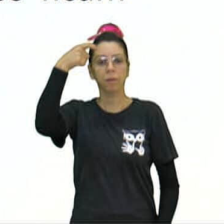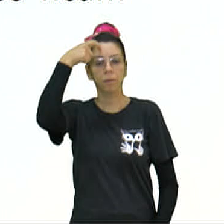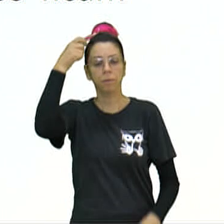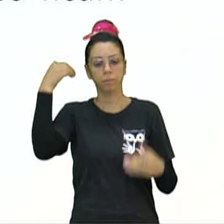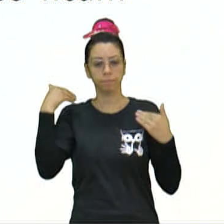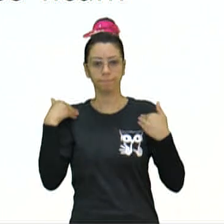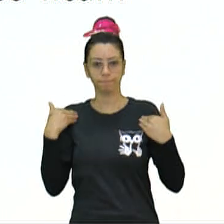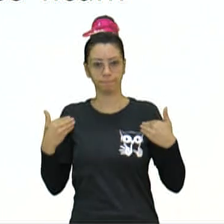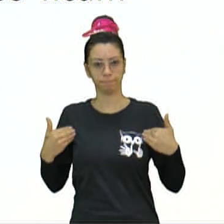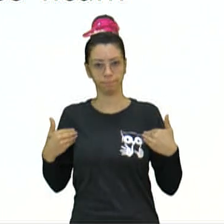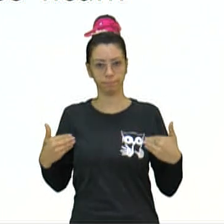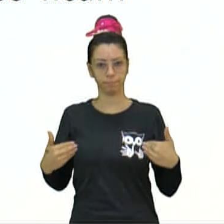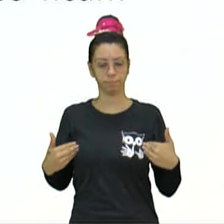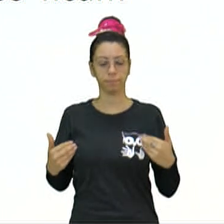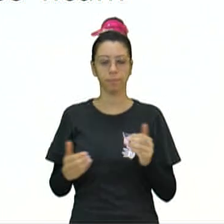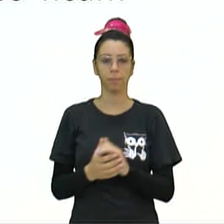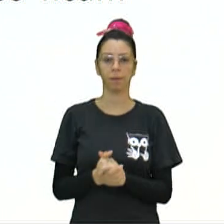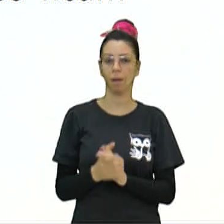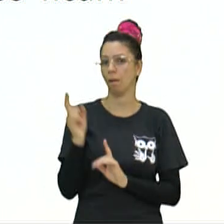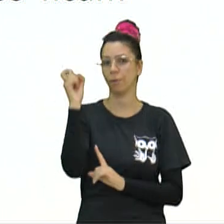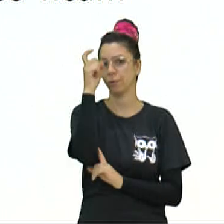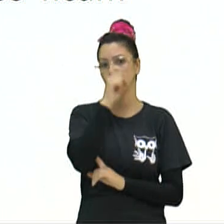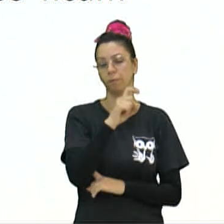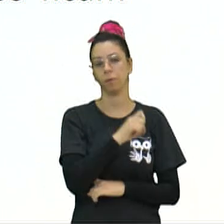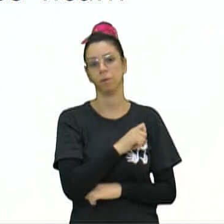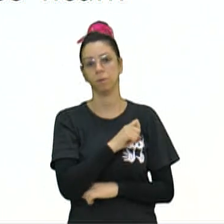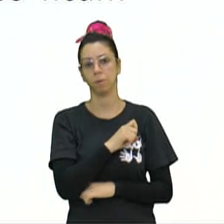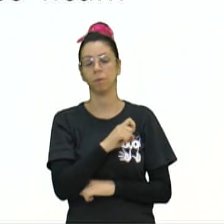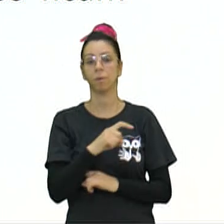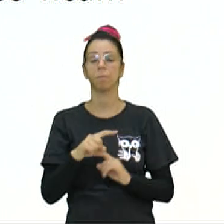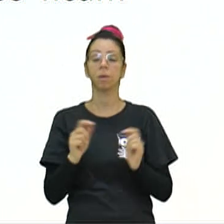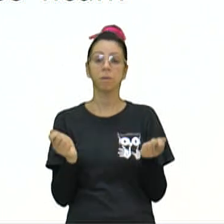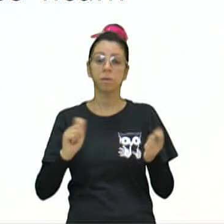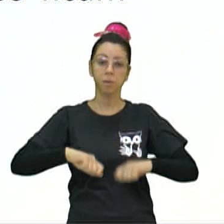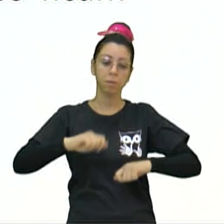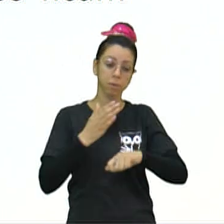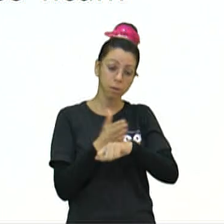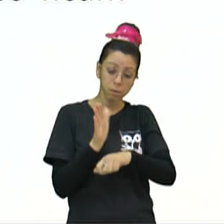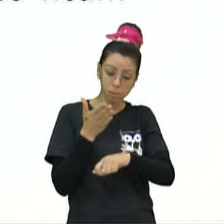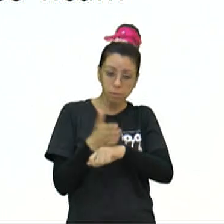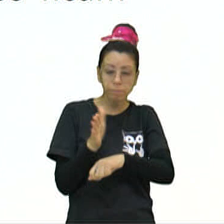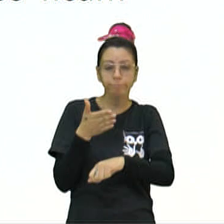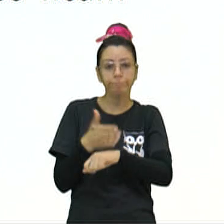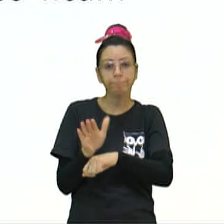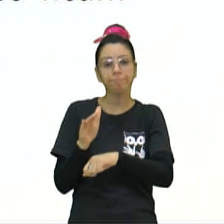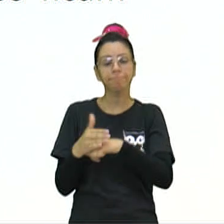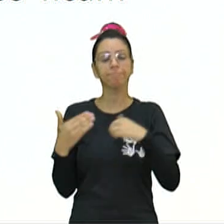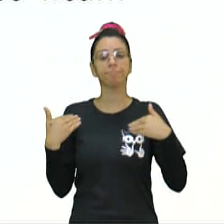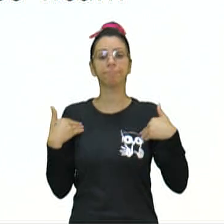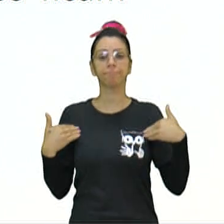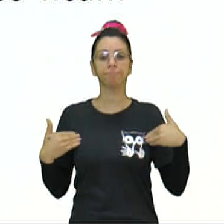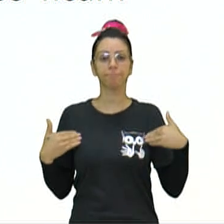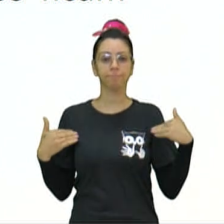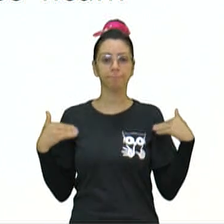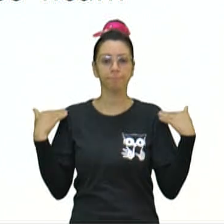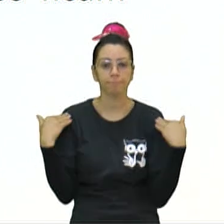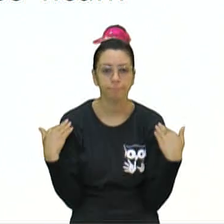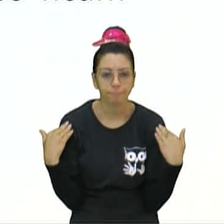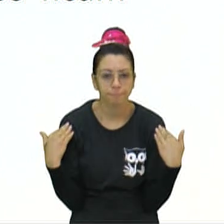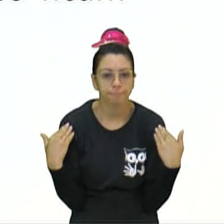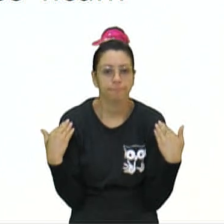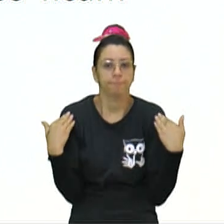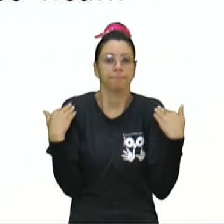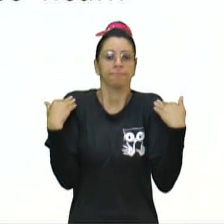No entanto, não significa que será difícil para todos. Basta um pouco de treino, né? E com o tempo, o corpo assume as novas formas e os